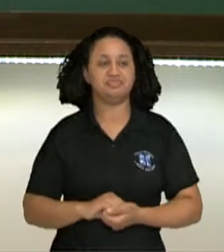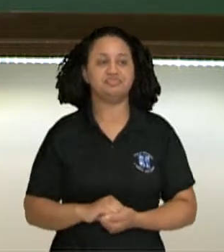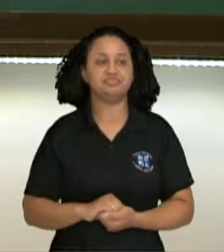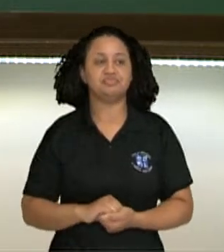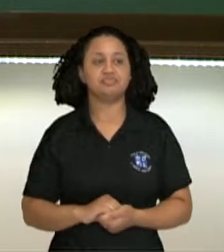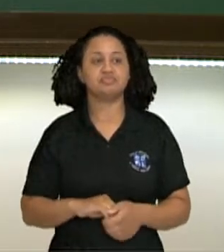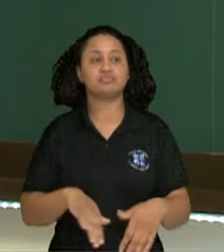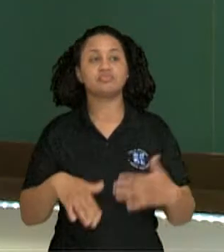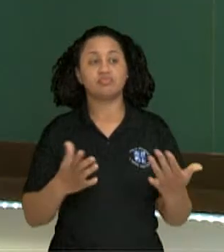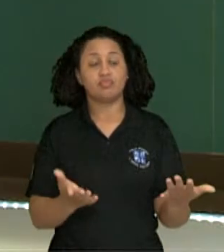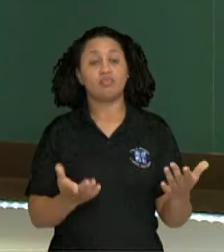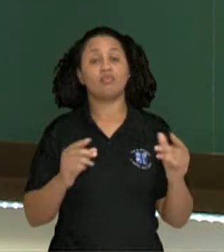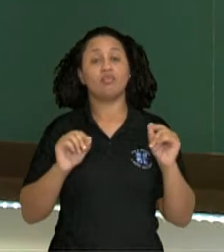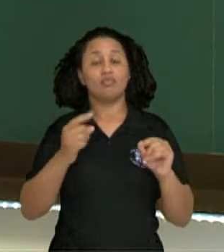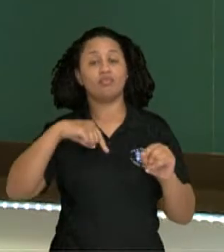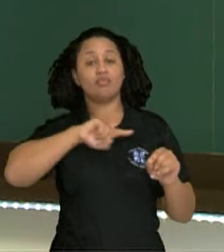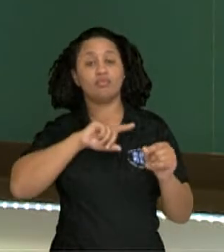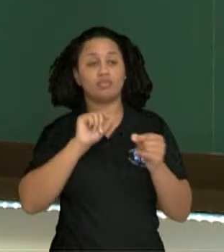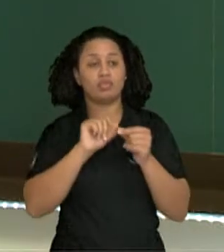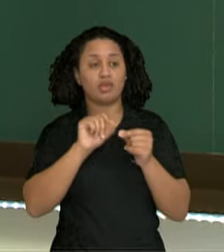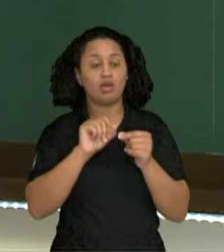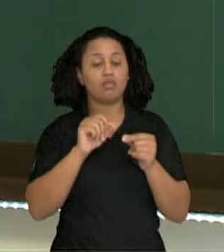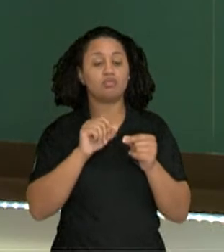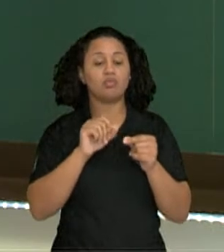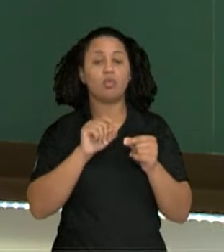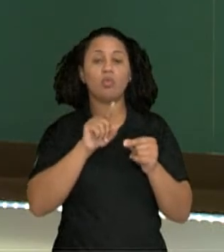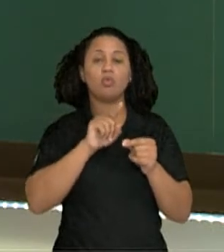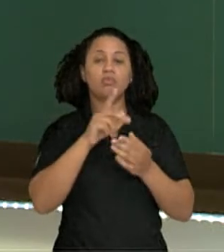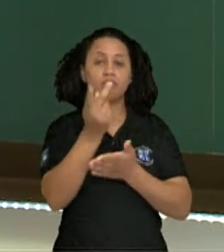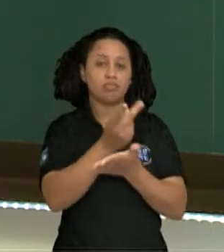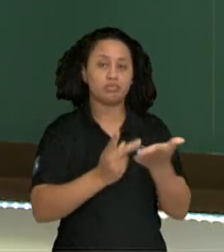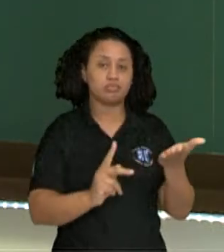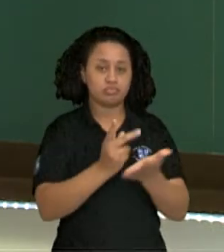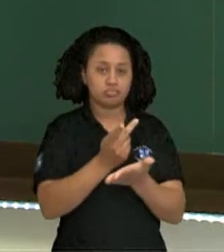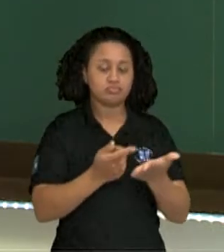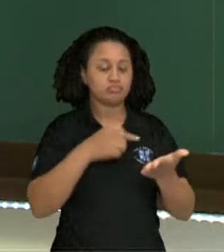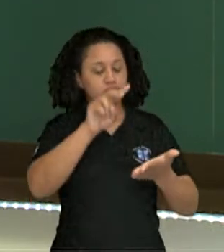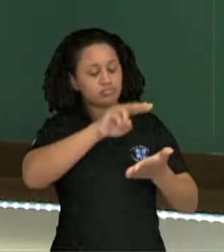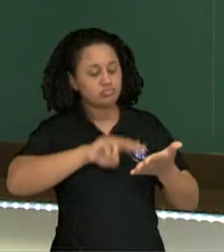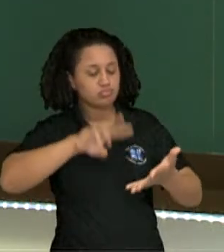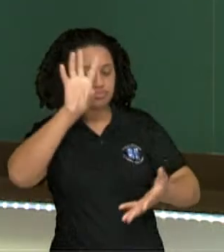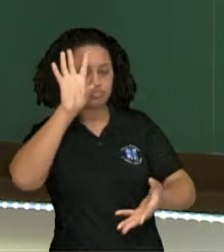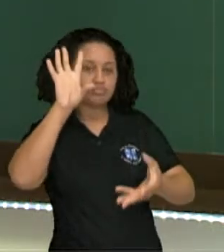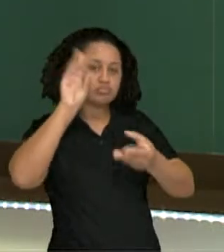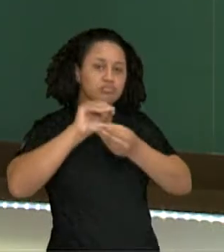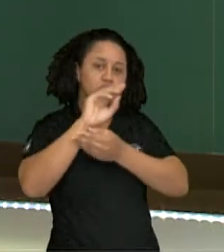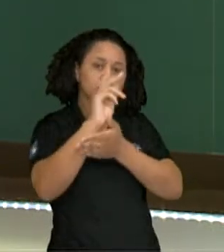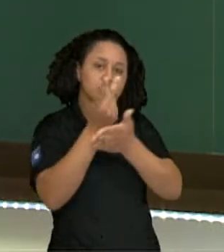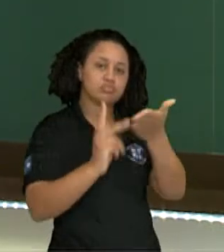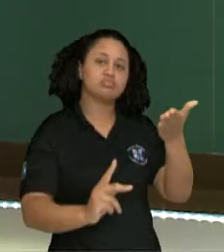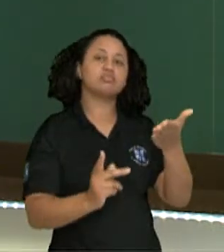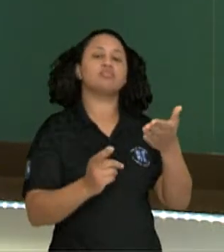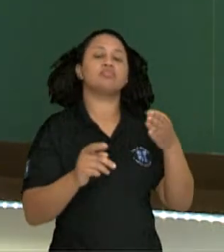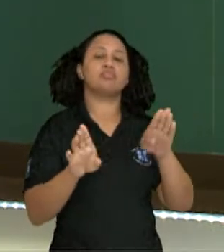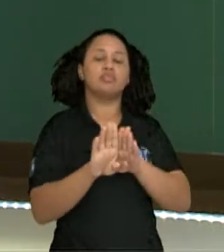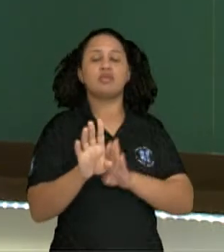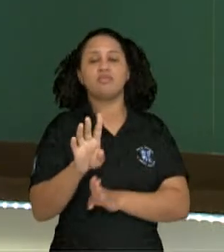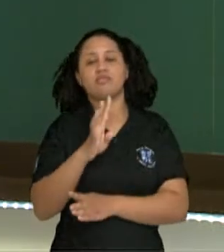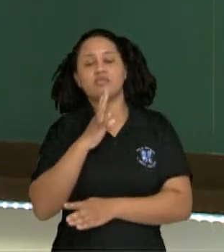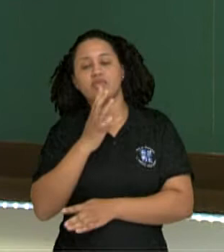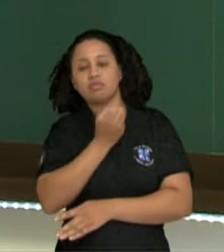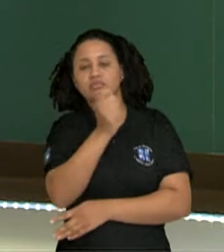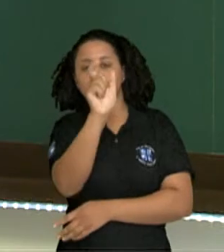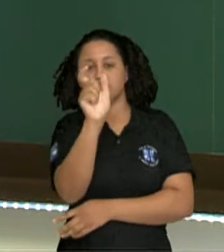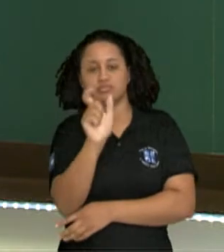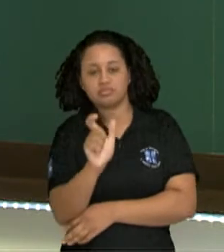vamos utilizar para isso um poema, vamos interpretar um poema, ler, conhecer aí novas